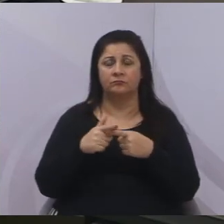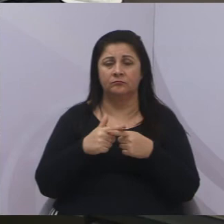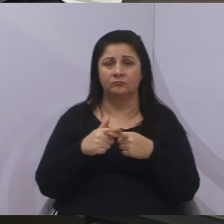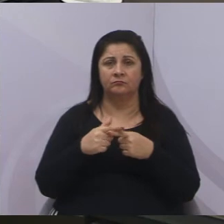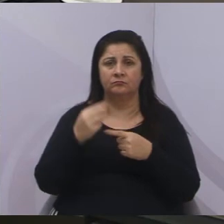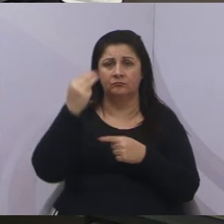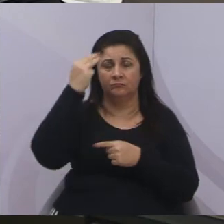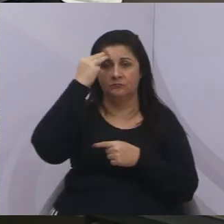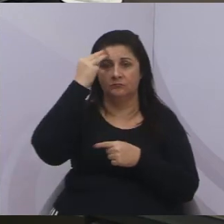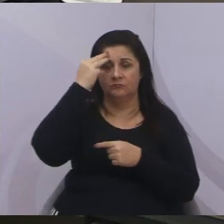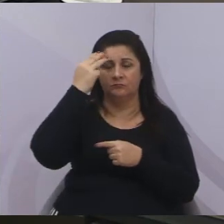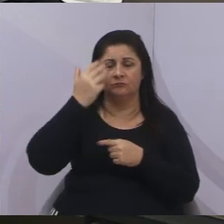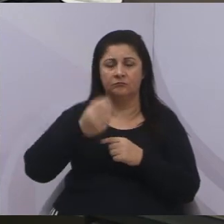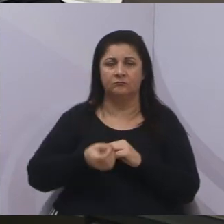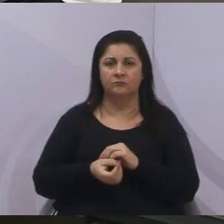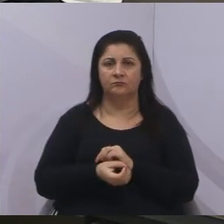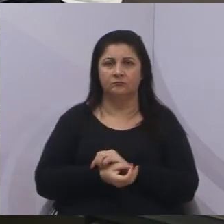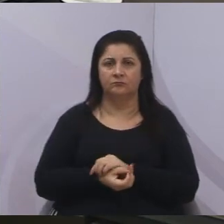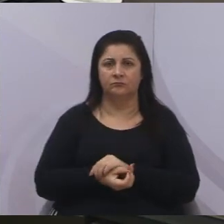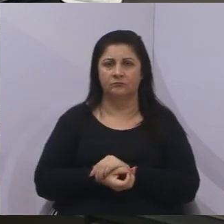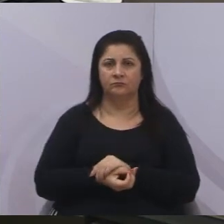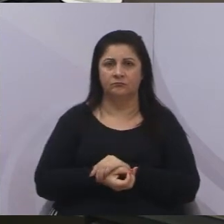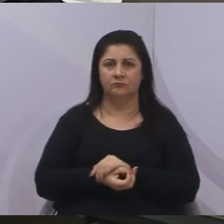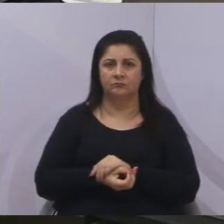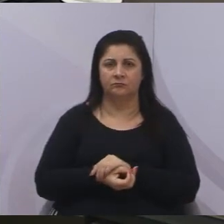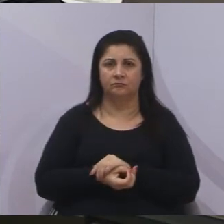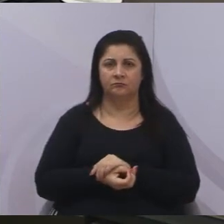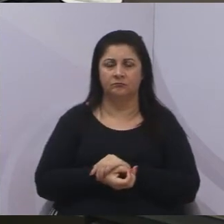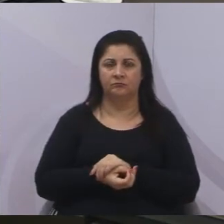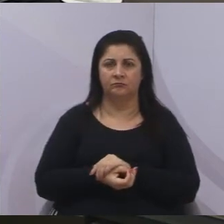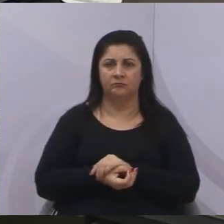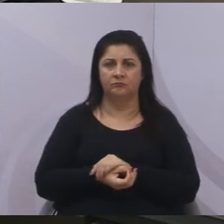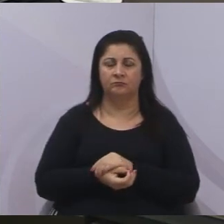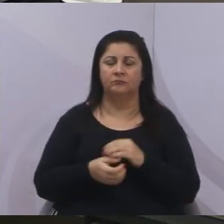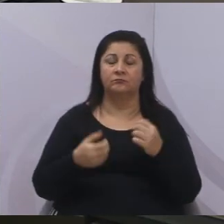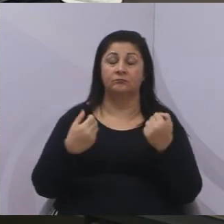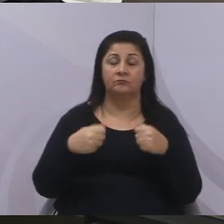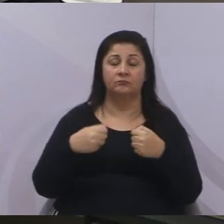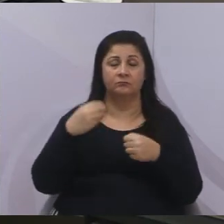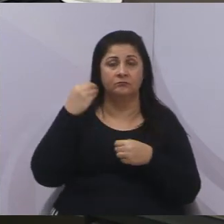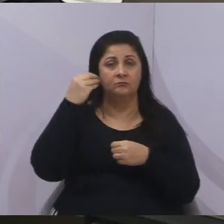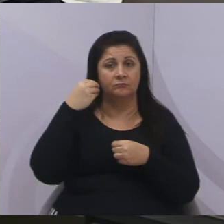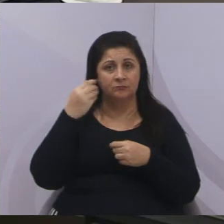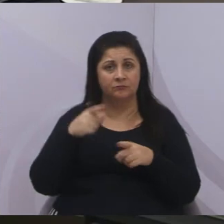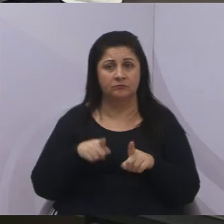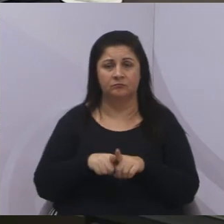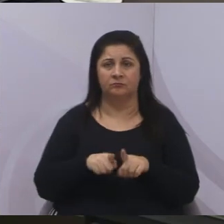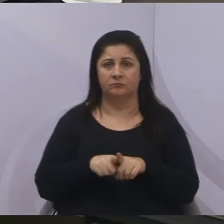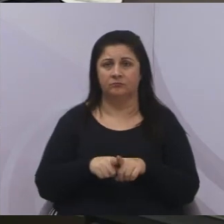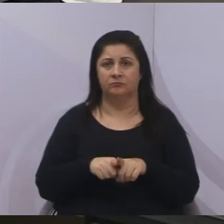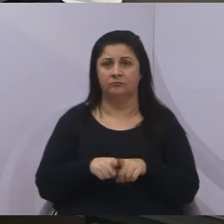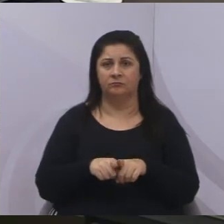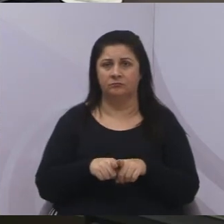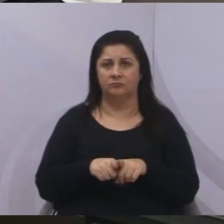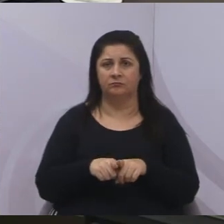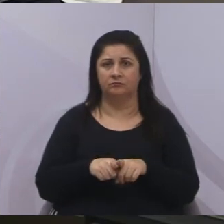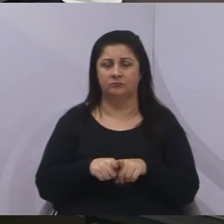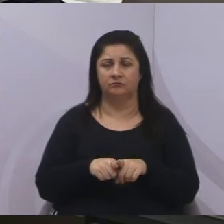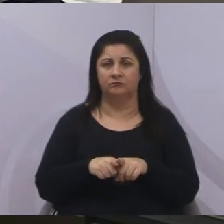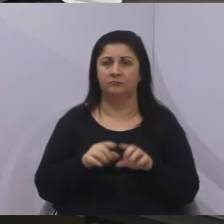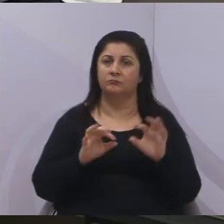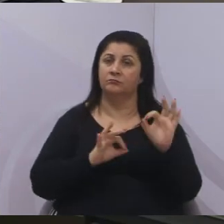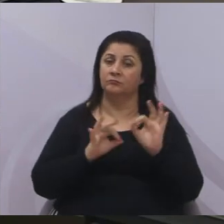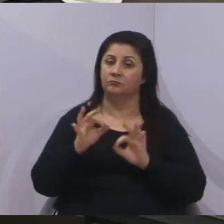à mente humana. Então, a gente tem que buscar, a partir de 2022, também um